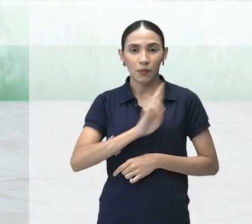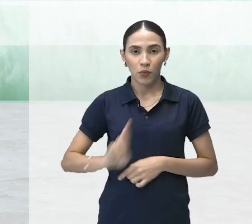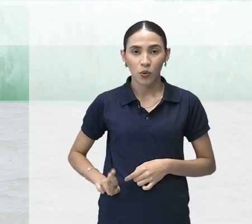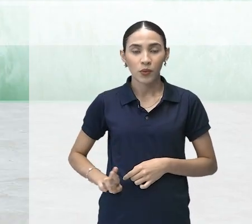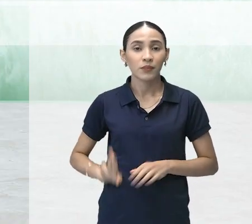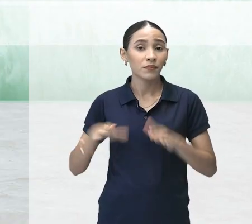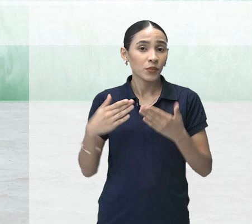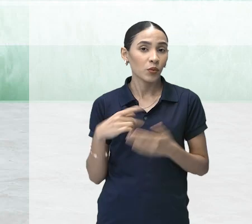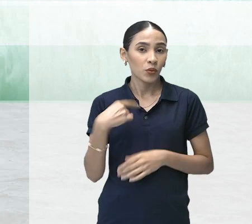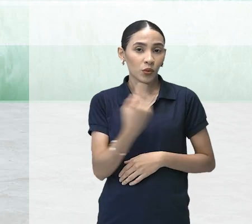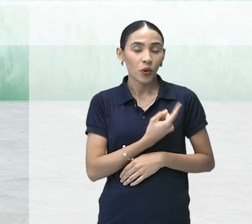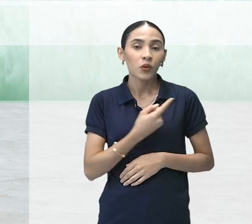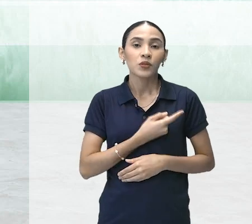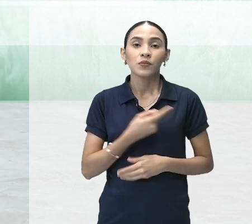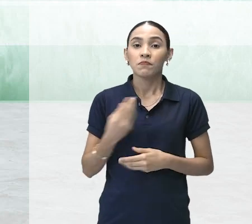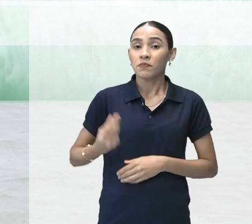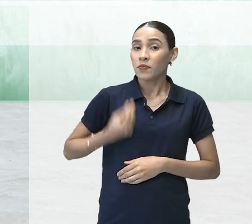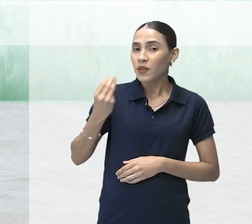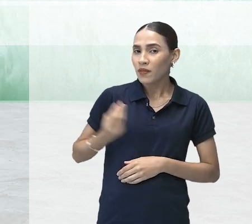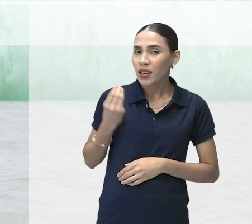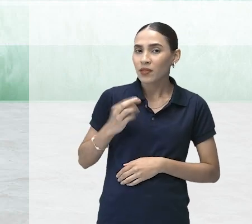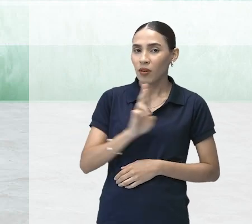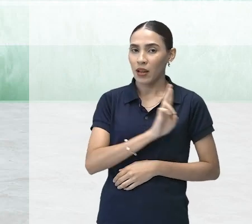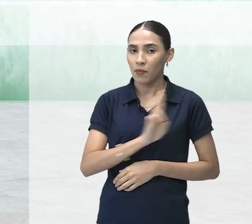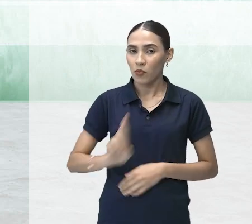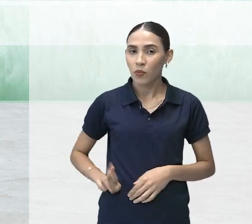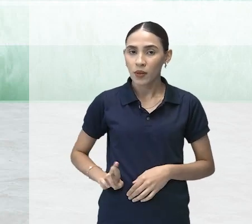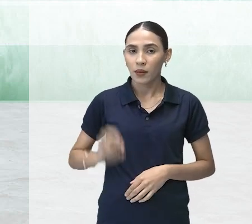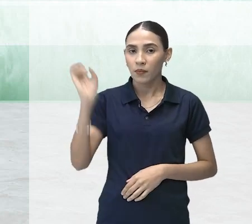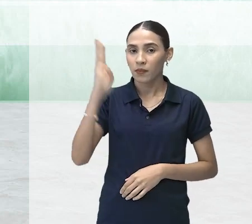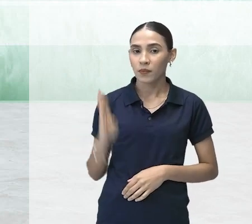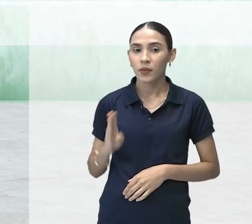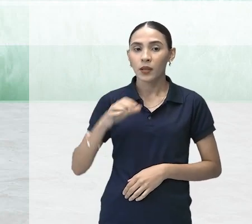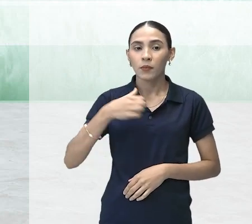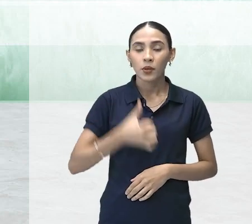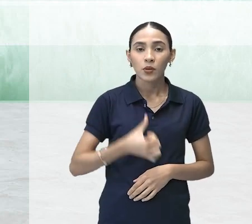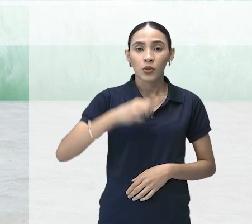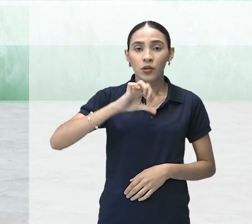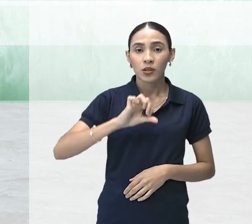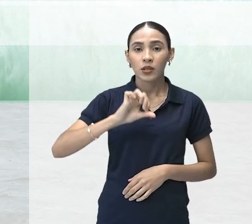vivendo a República Brasileira desde 1889,